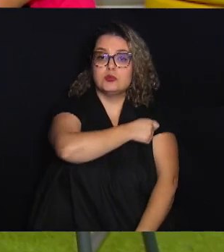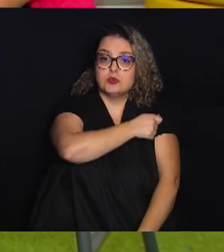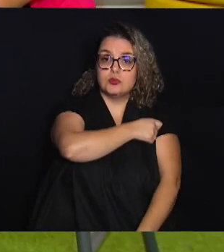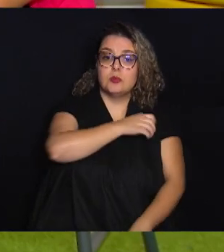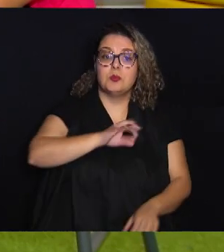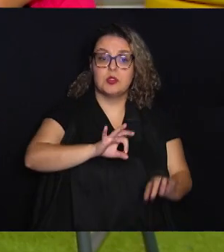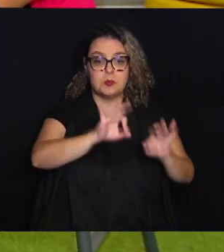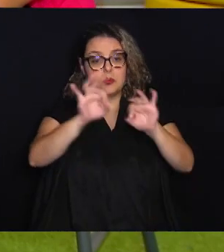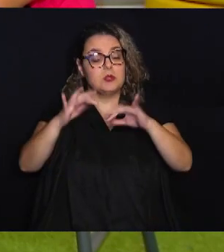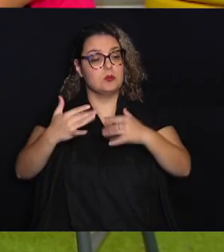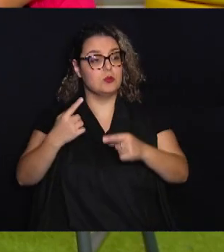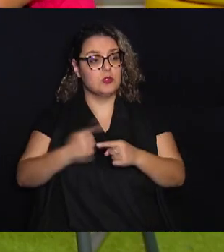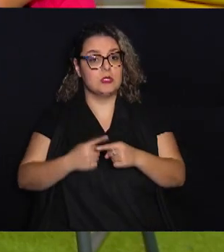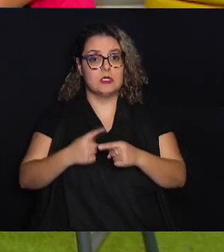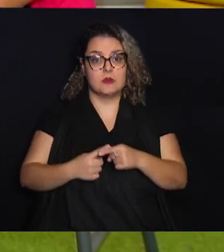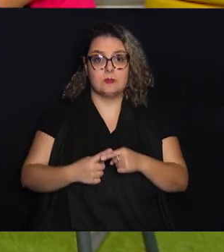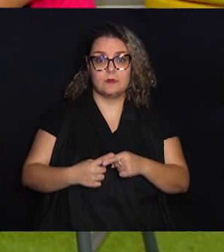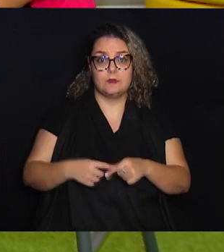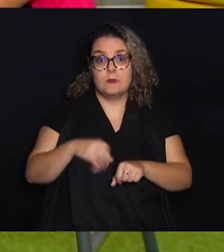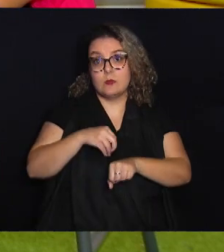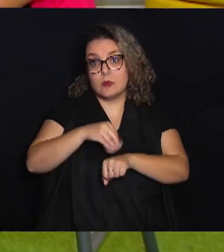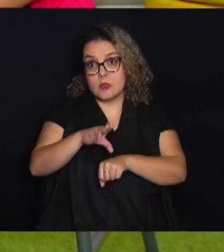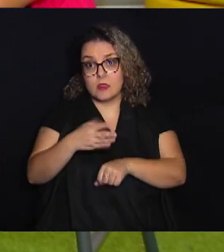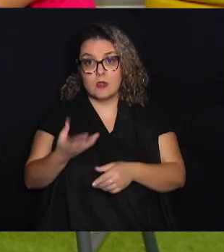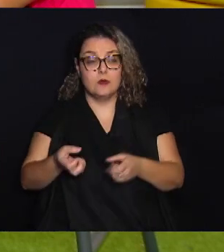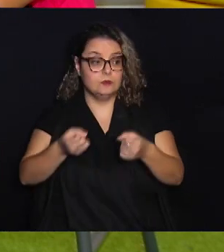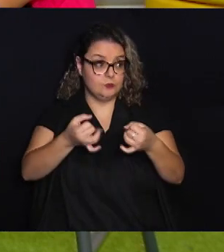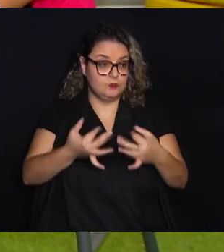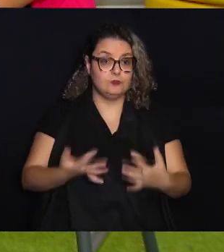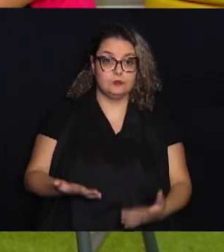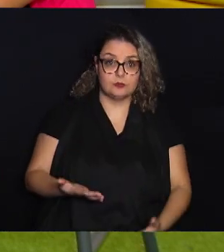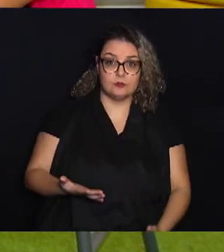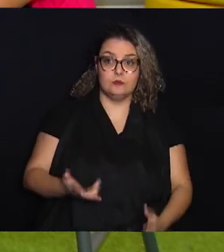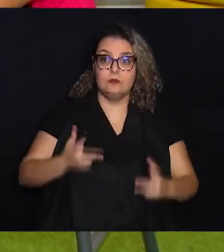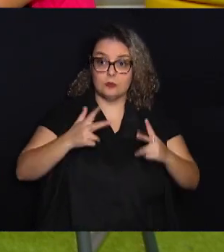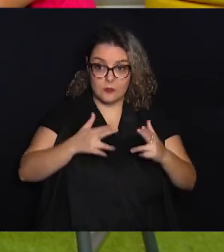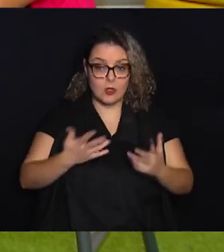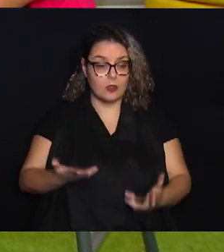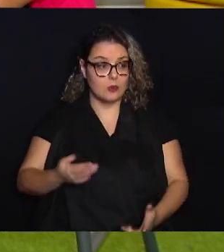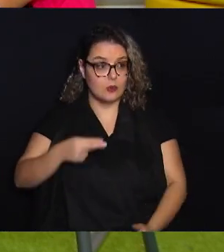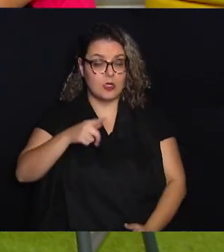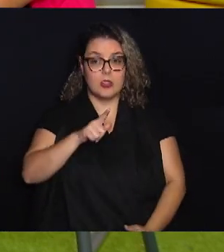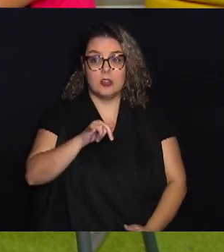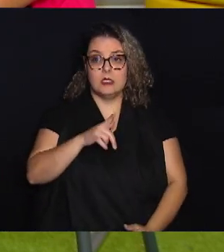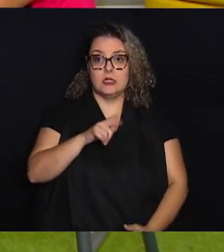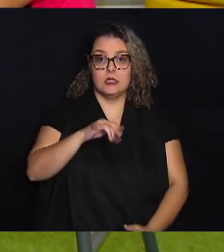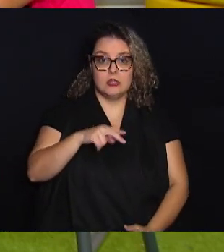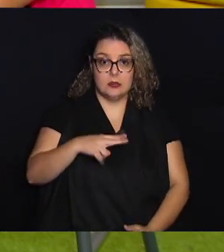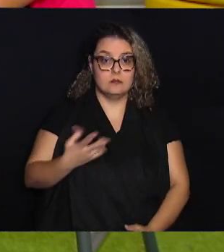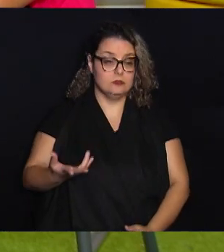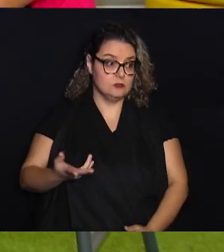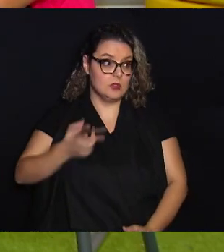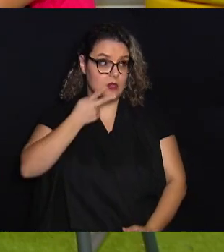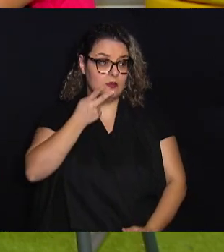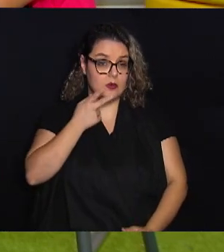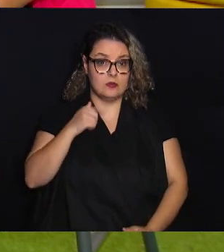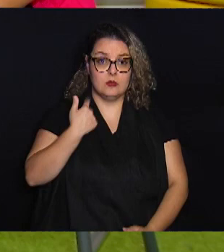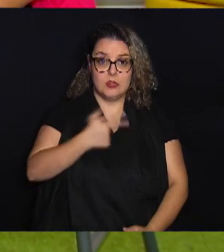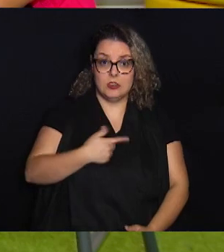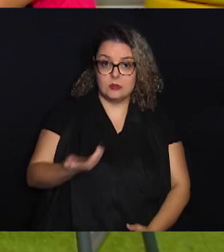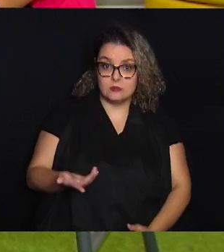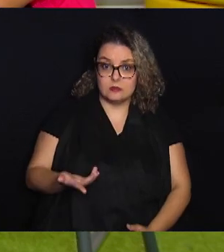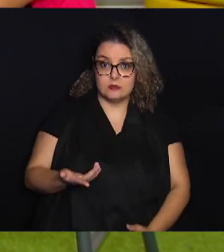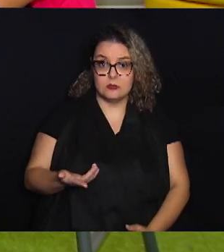alunos que assistem, porque pegam dicas, orientações como essas que a Lília está falando para a